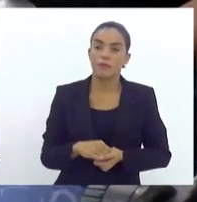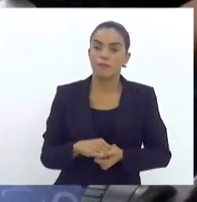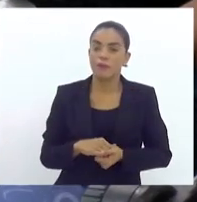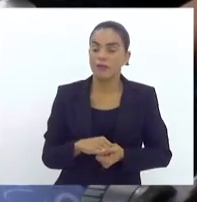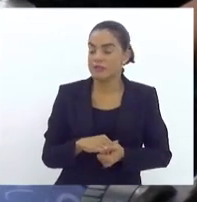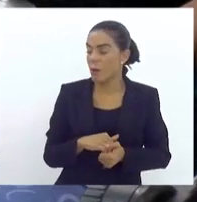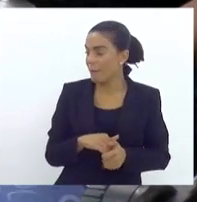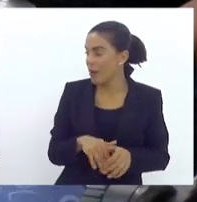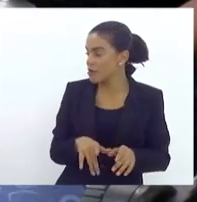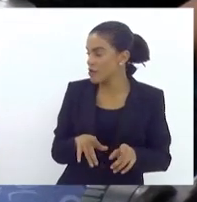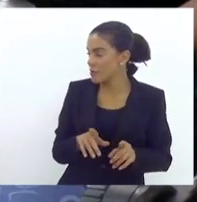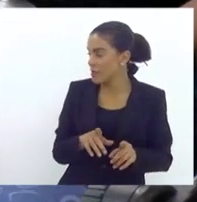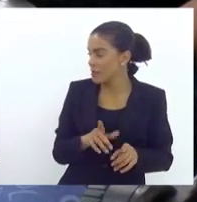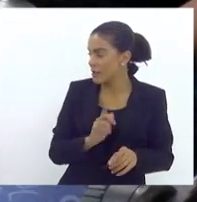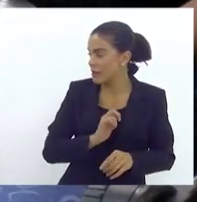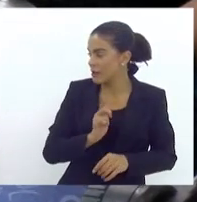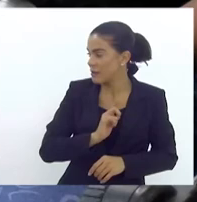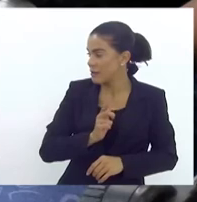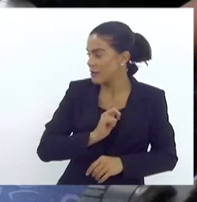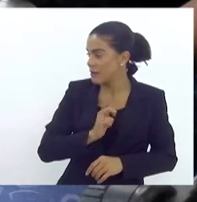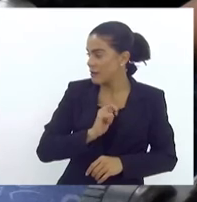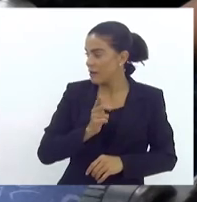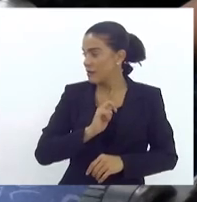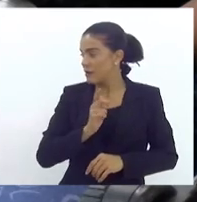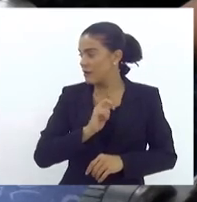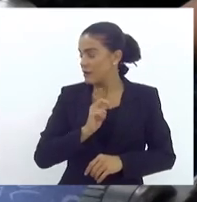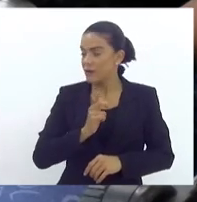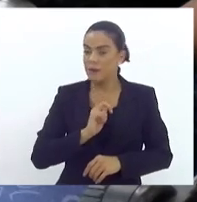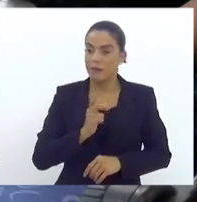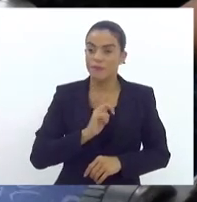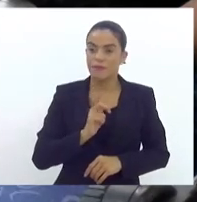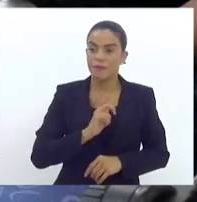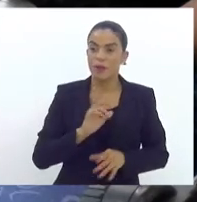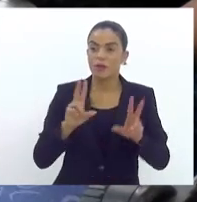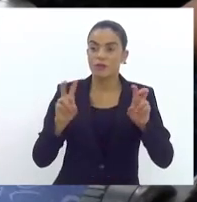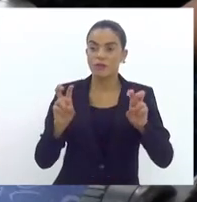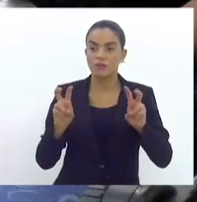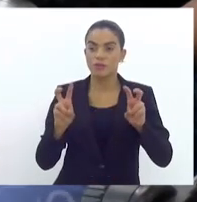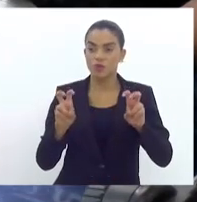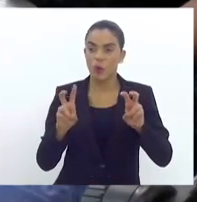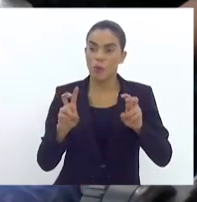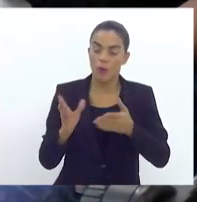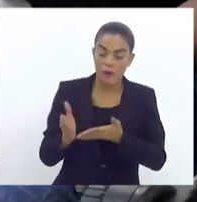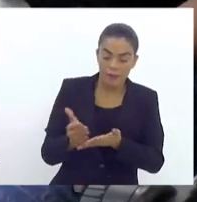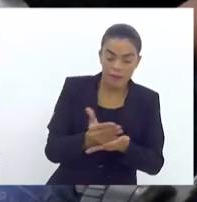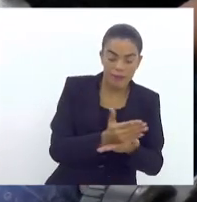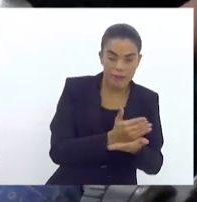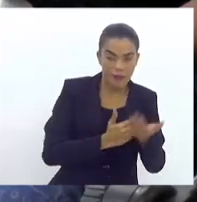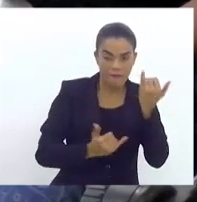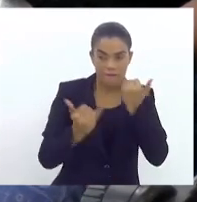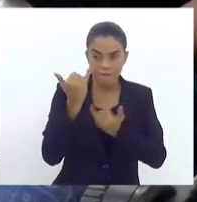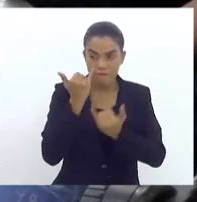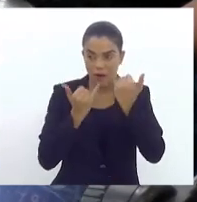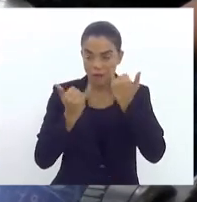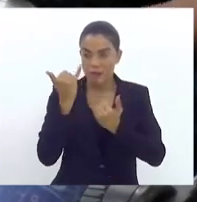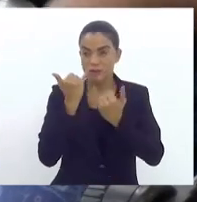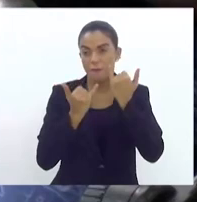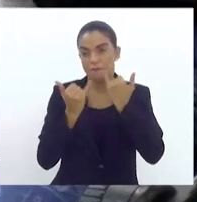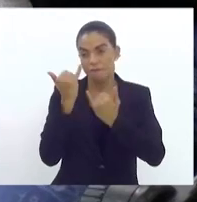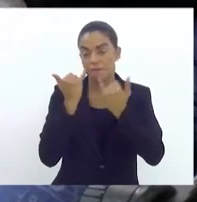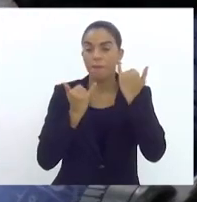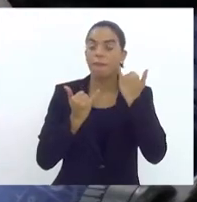competência Com certeza com relação aos dados que eu trouxe aqueles dados são